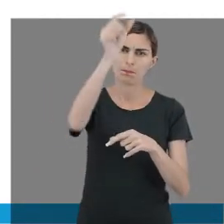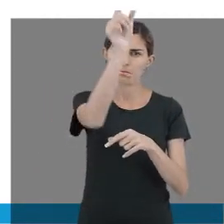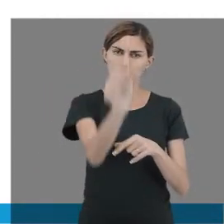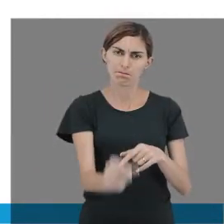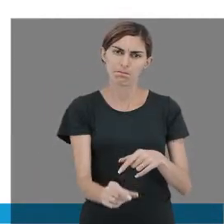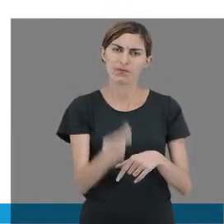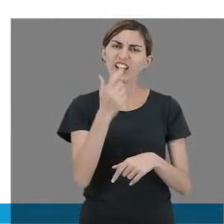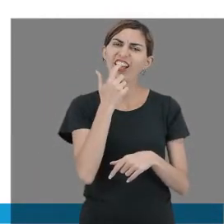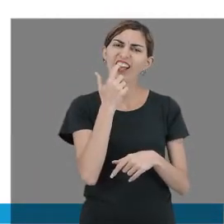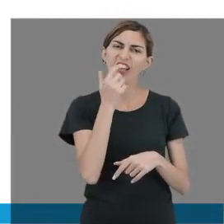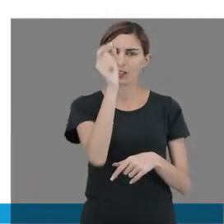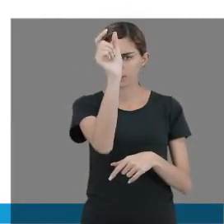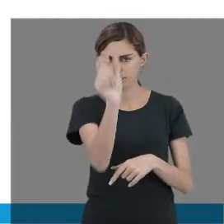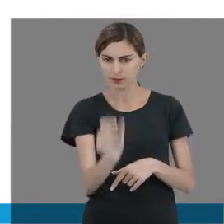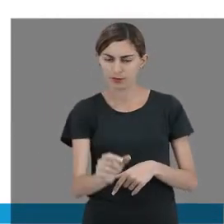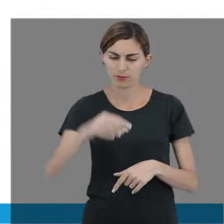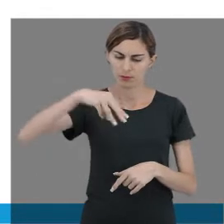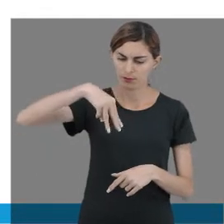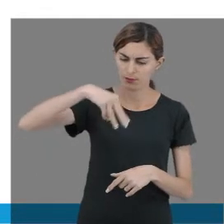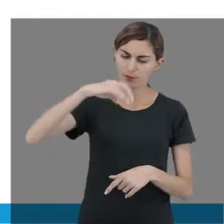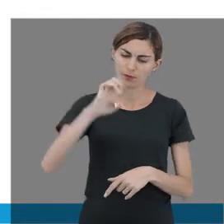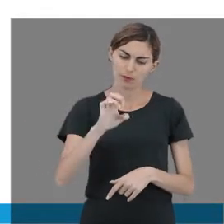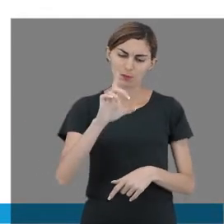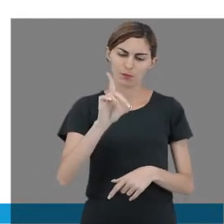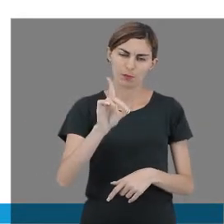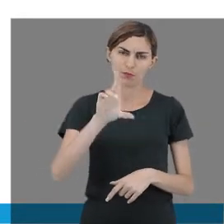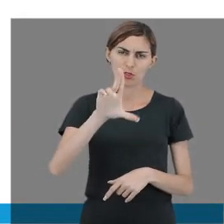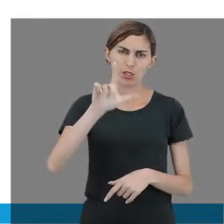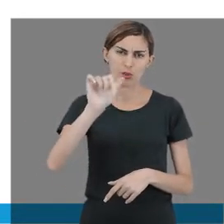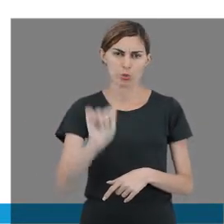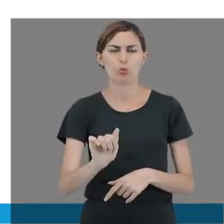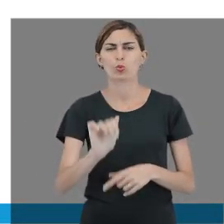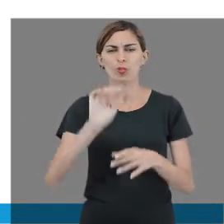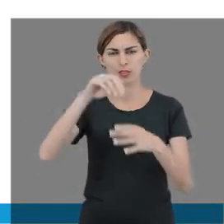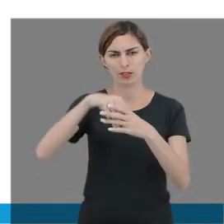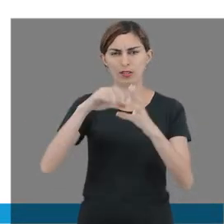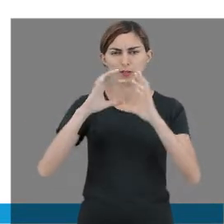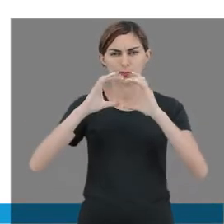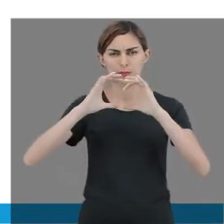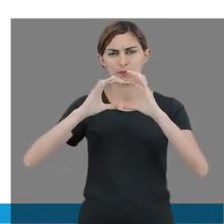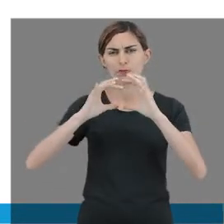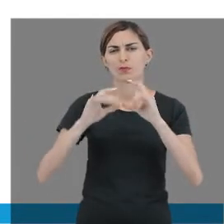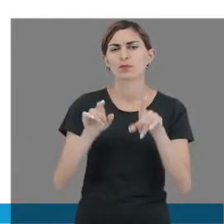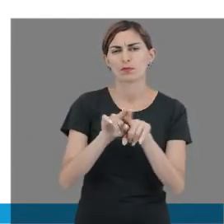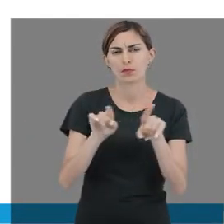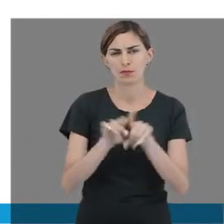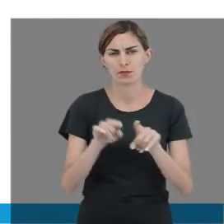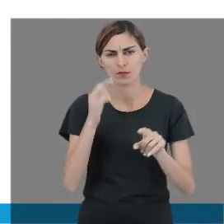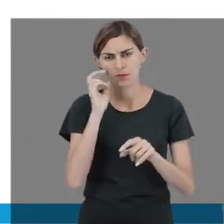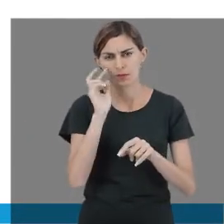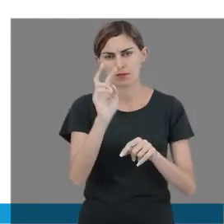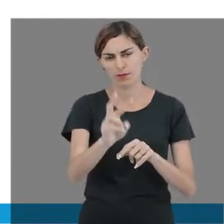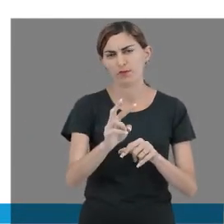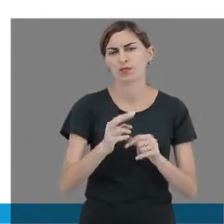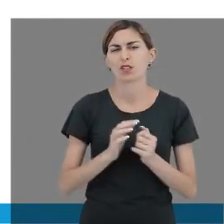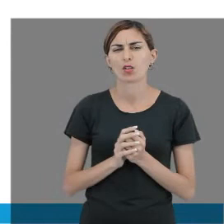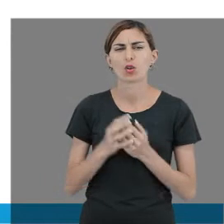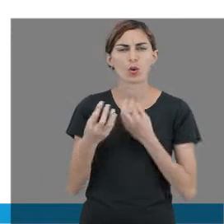um comprometimento do neurônio, do que está no cérebro e na medula. E os trabalhos de laboratório que a gente tem como